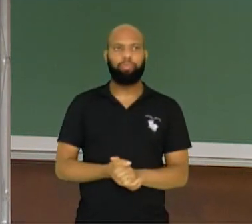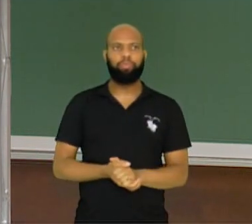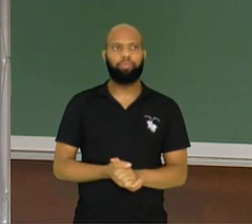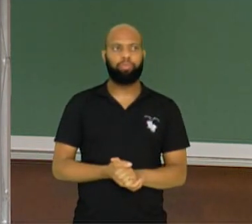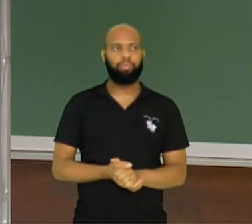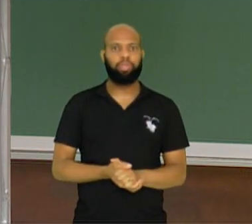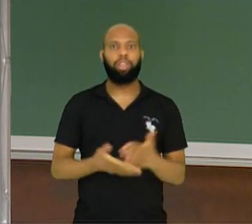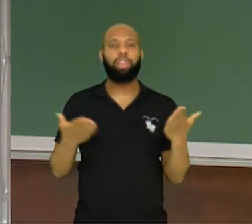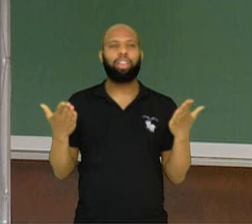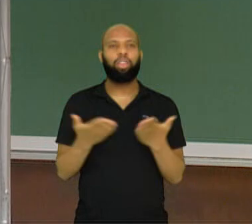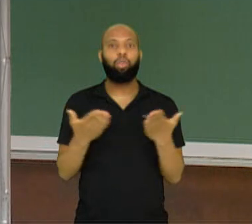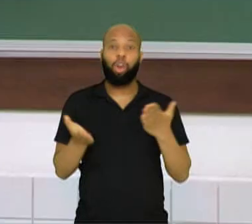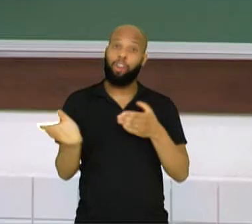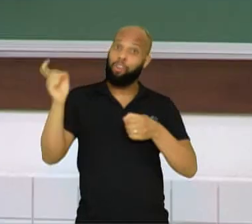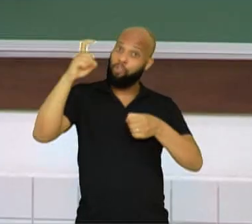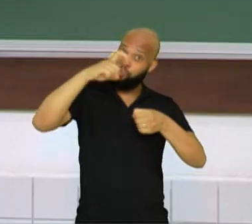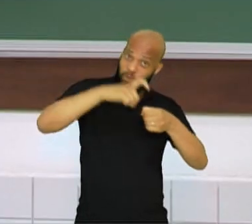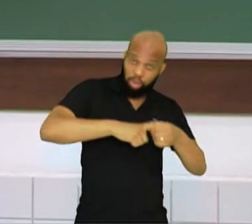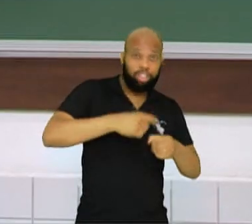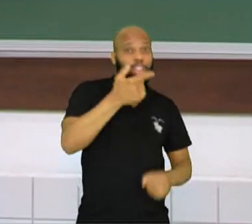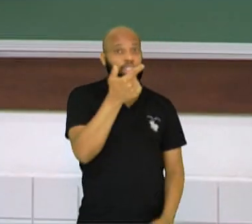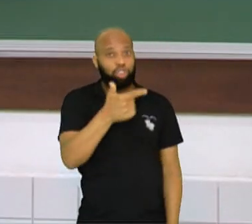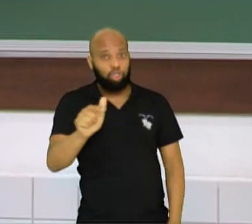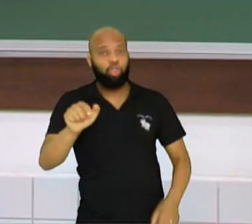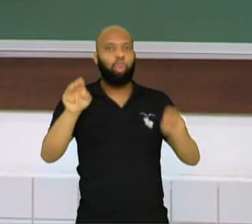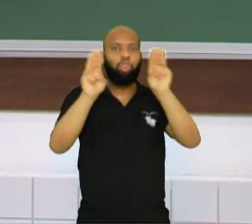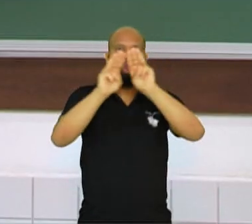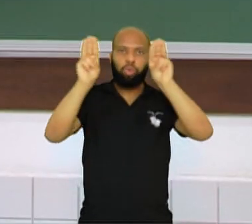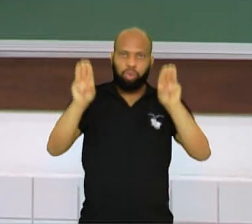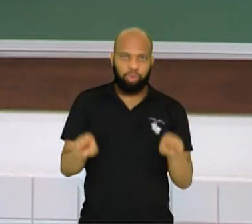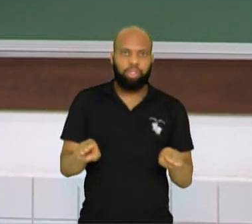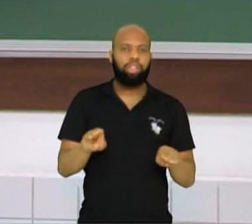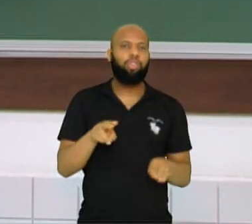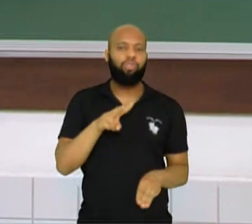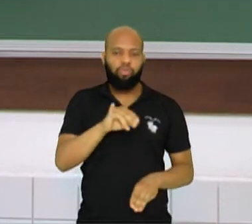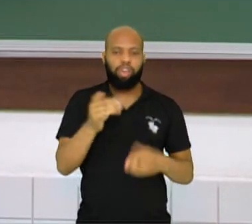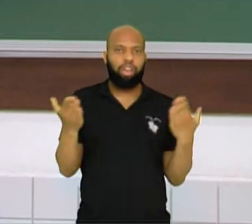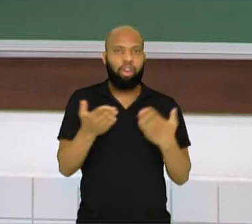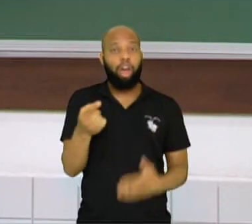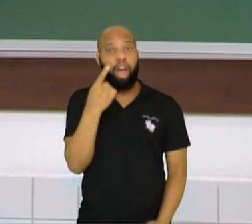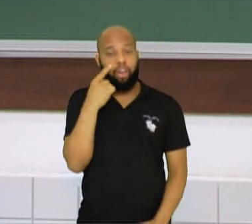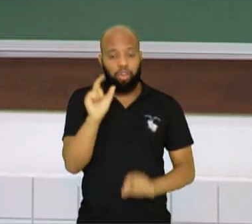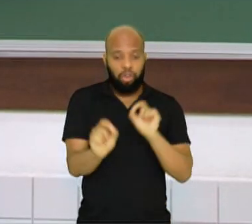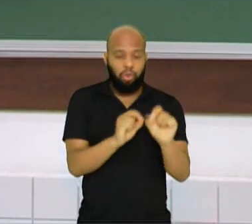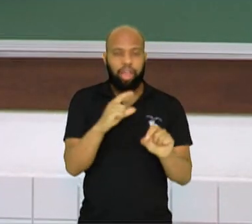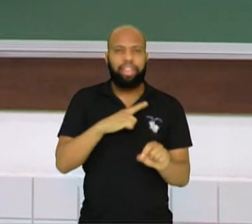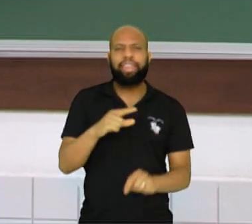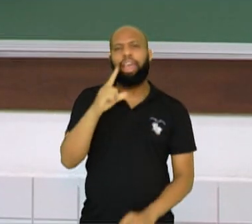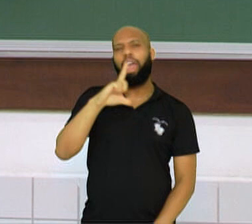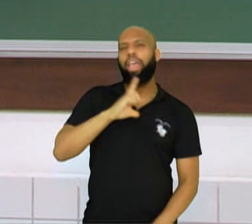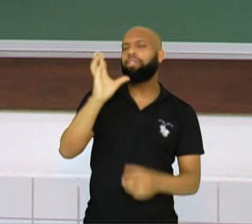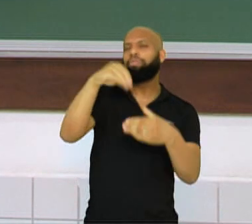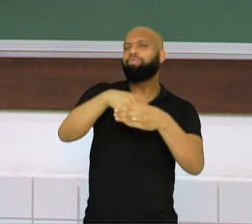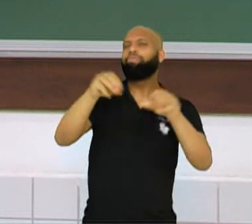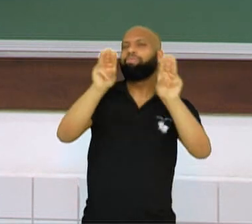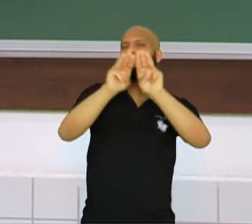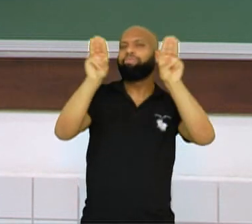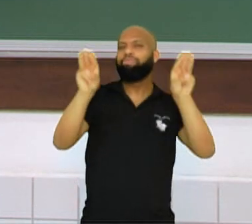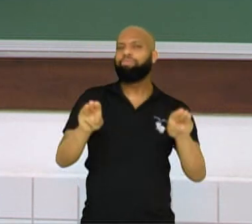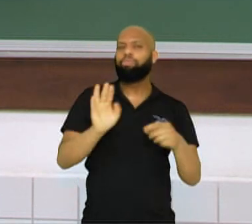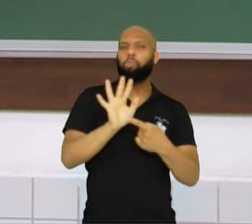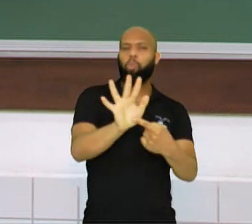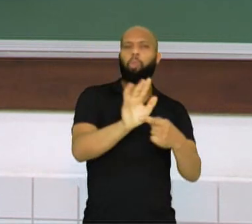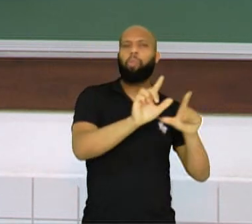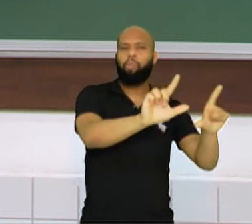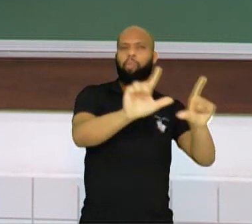E nós vamos agora voltar novamente para o museu e dar uma olhada naquele acervo. O que será que tem exposto lá?